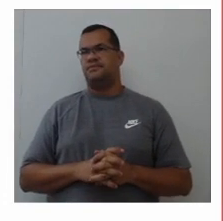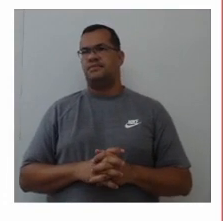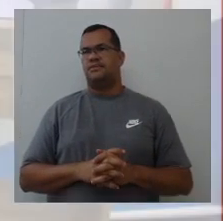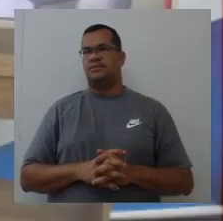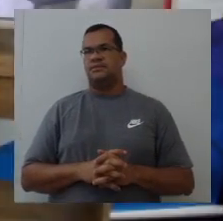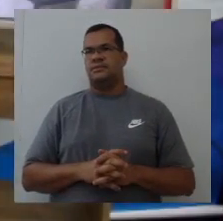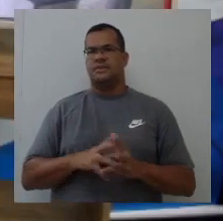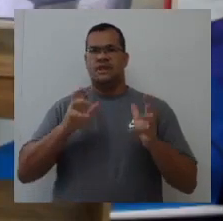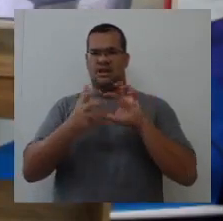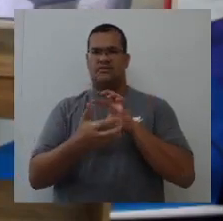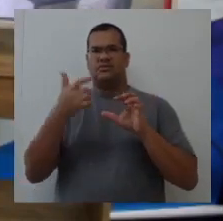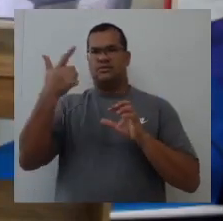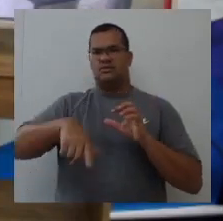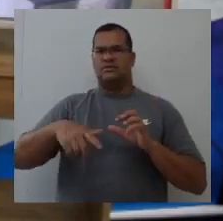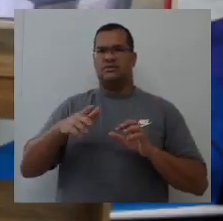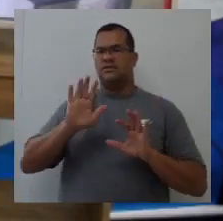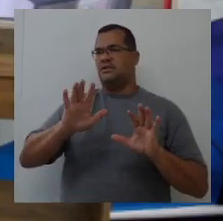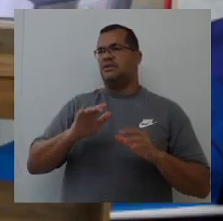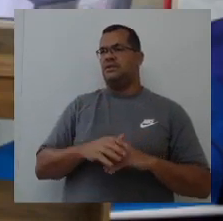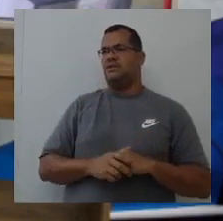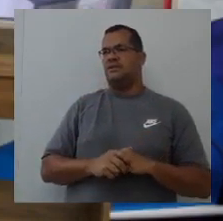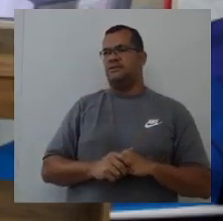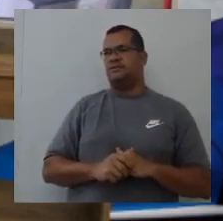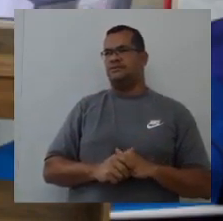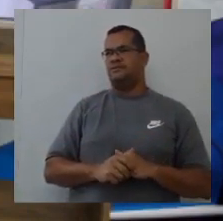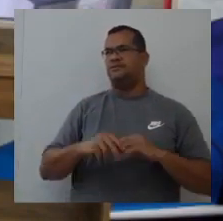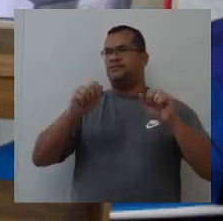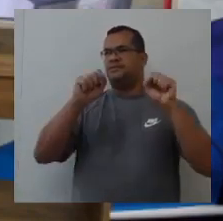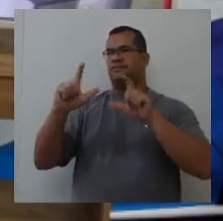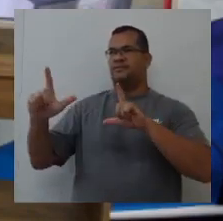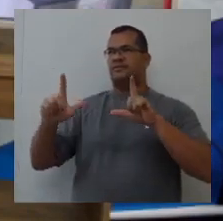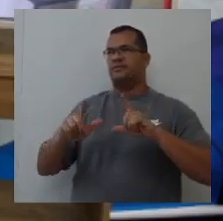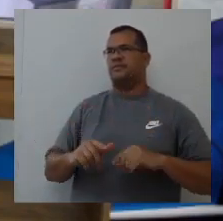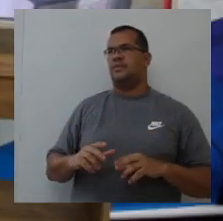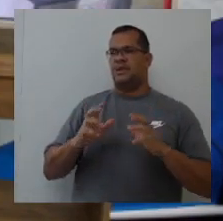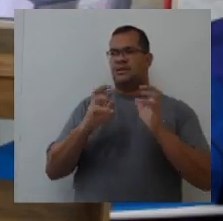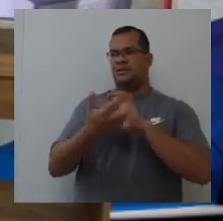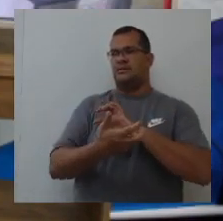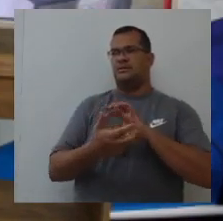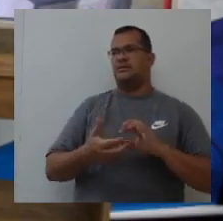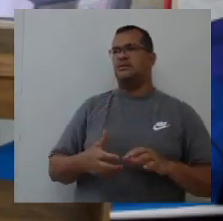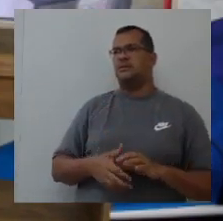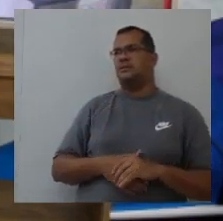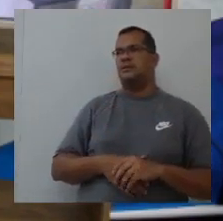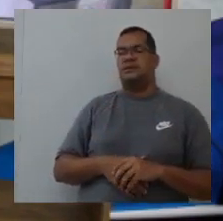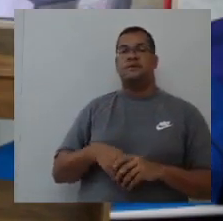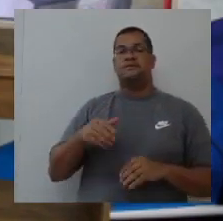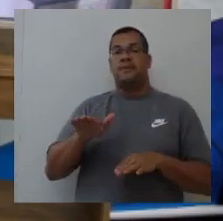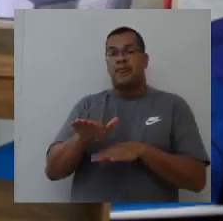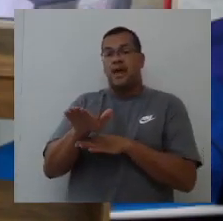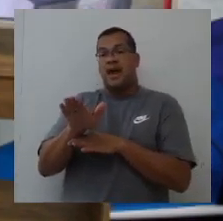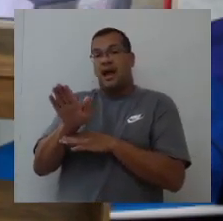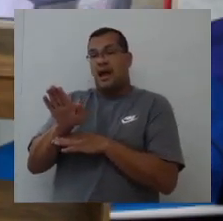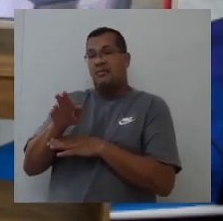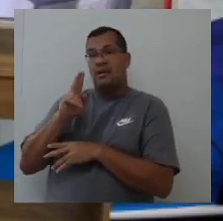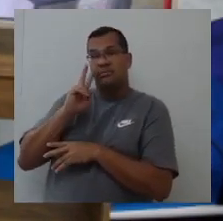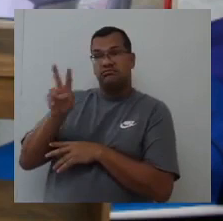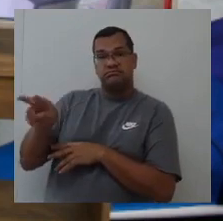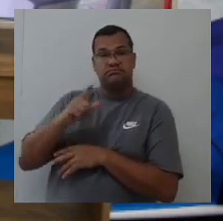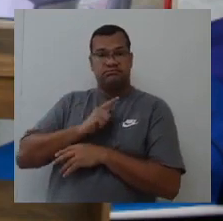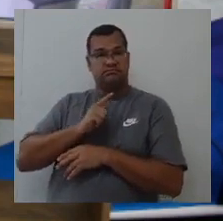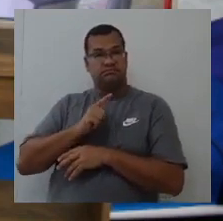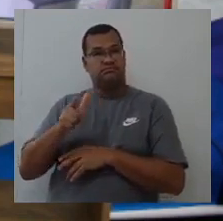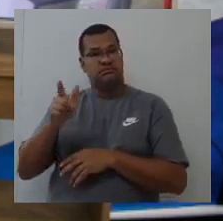travou de novo, massa, vai lá, corta para a tela geral, não, travou, massa. Então, nem toda a rampa que a gente tem